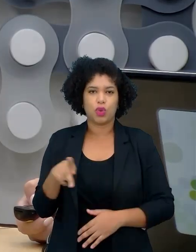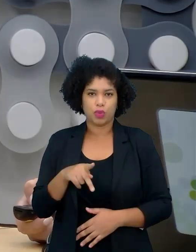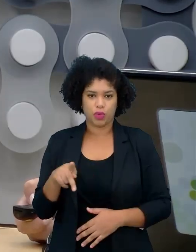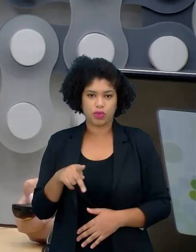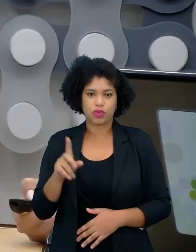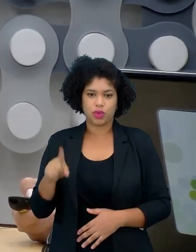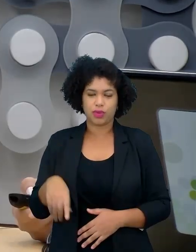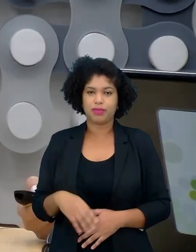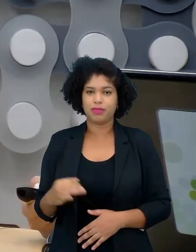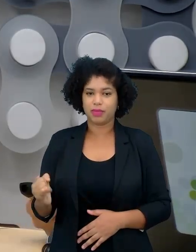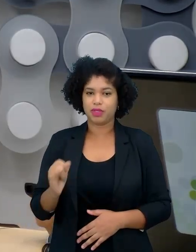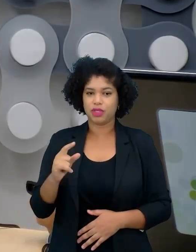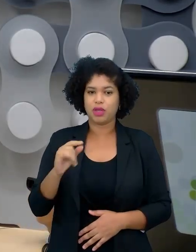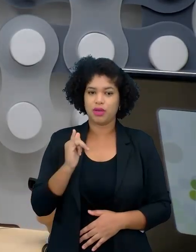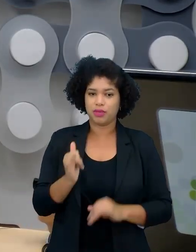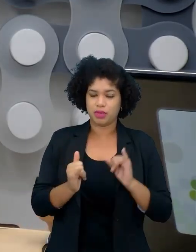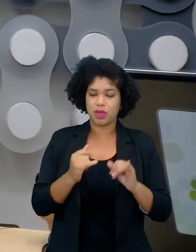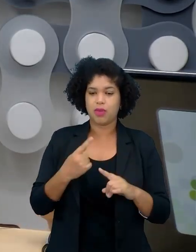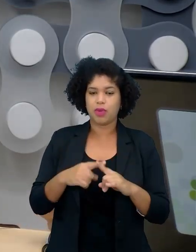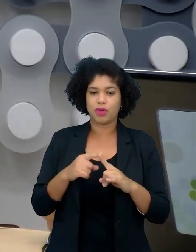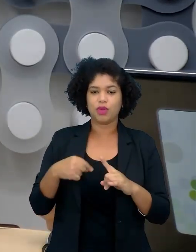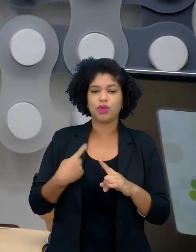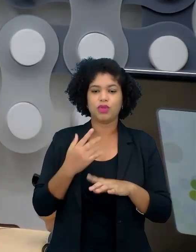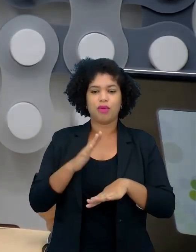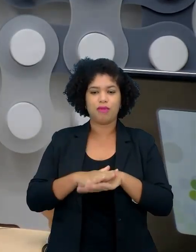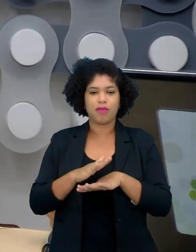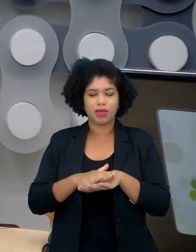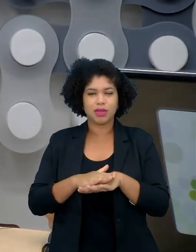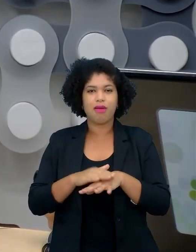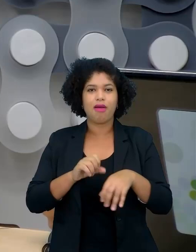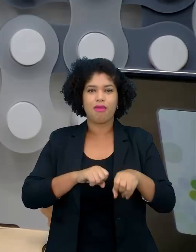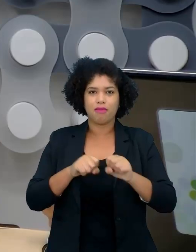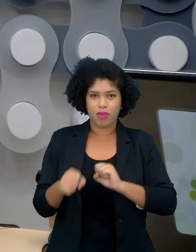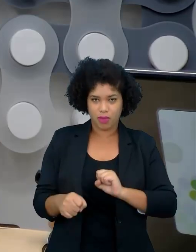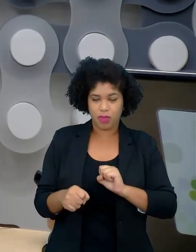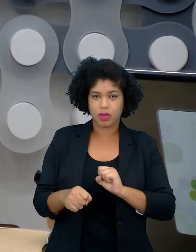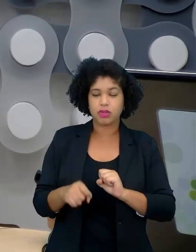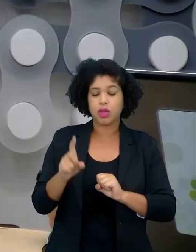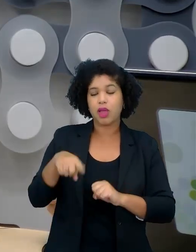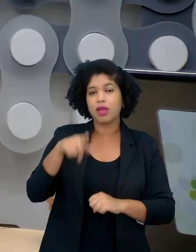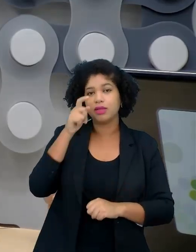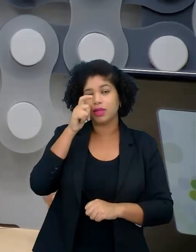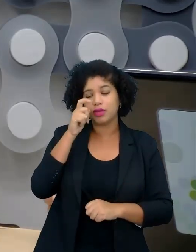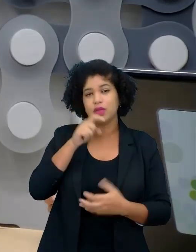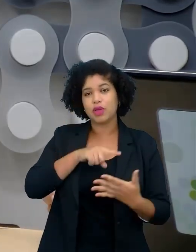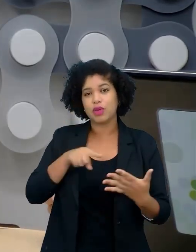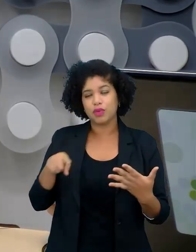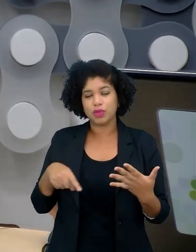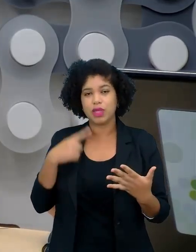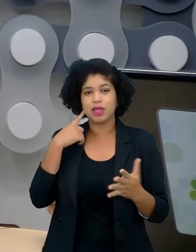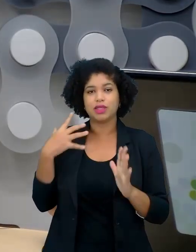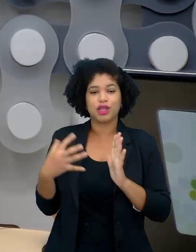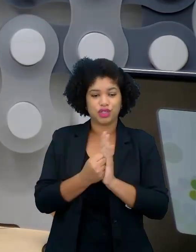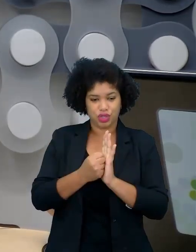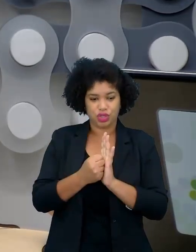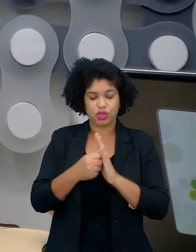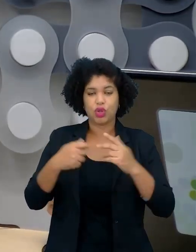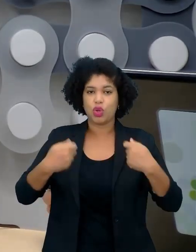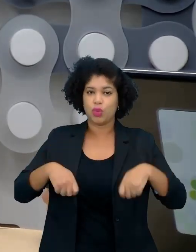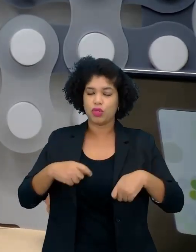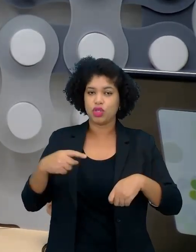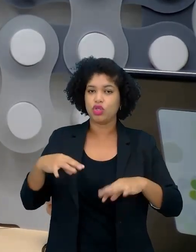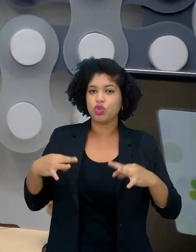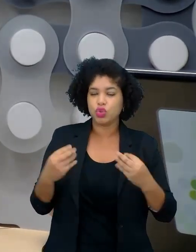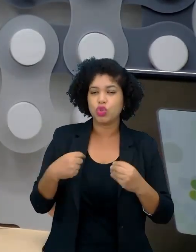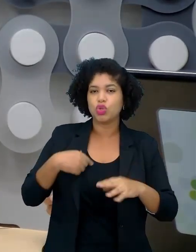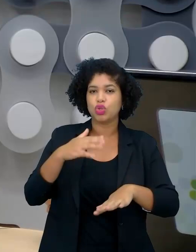isso porque à medida que nós vamos fazendo aqui as formações, é interessante que vocês tenham aí os registros daquilo que nós estamos